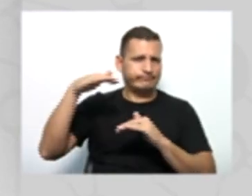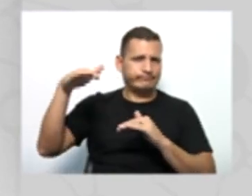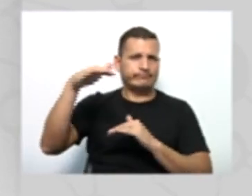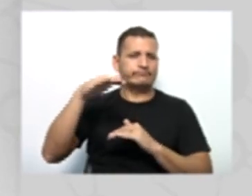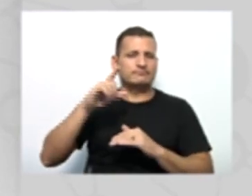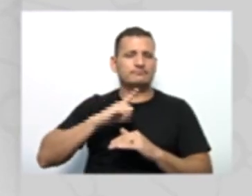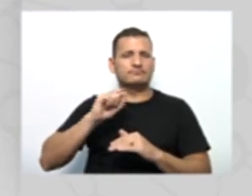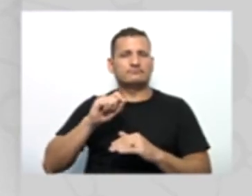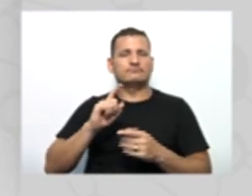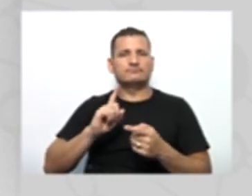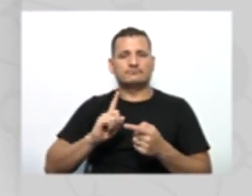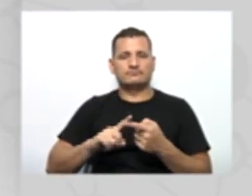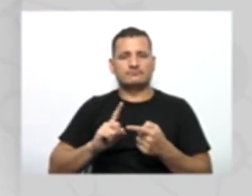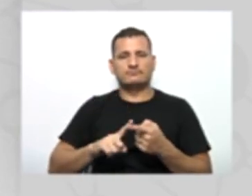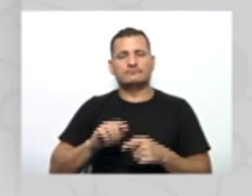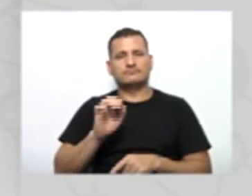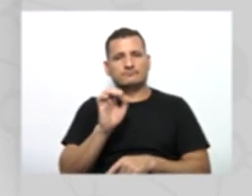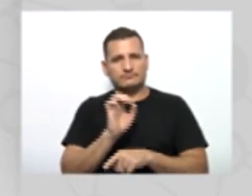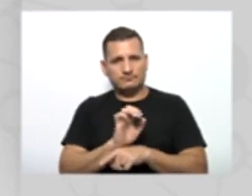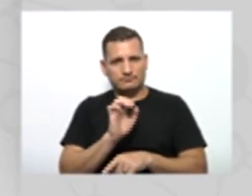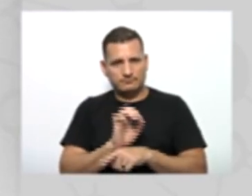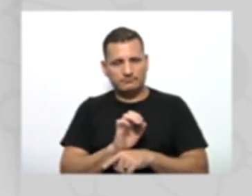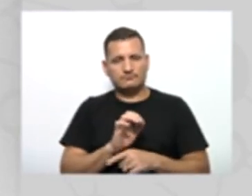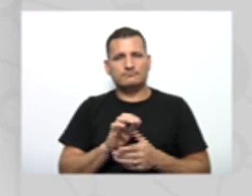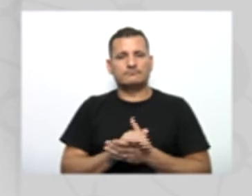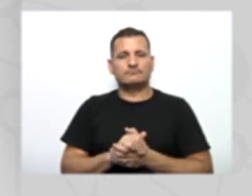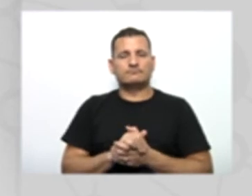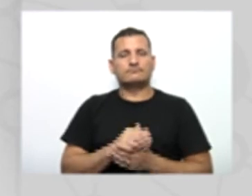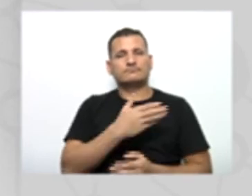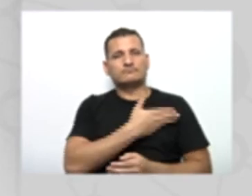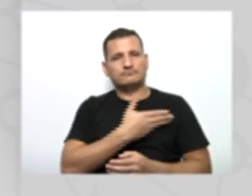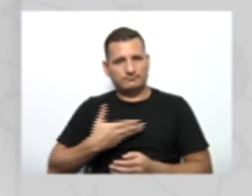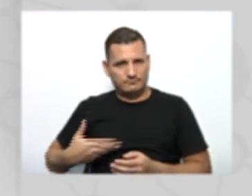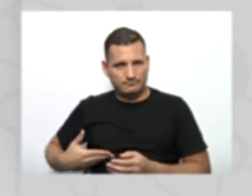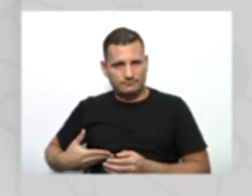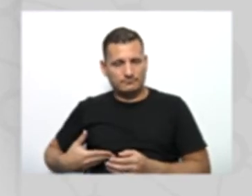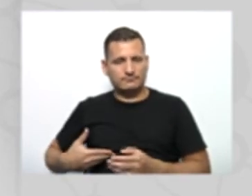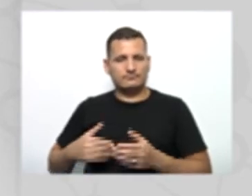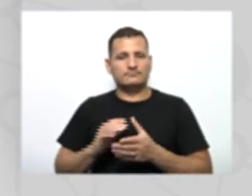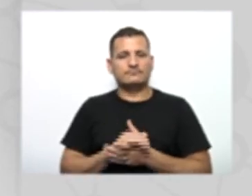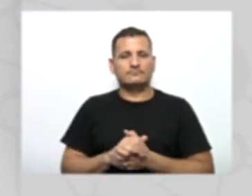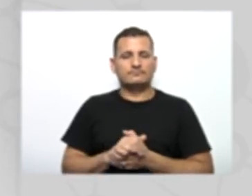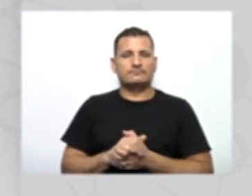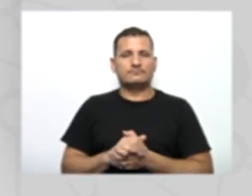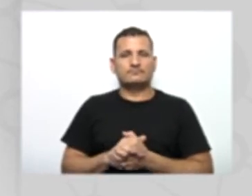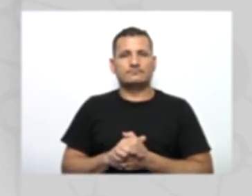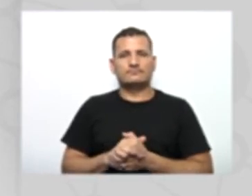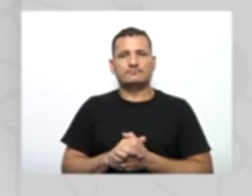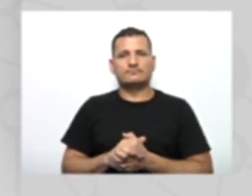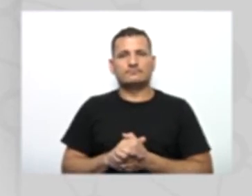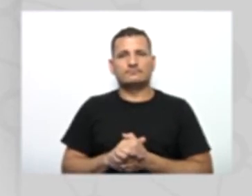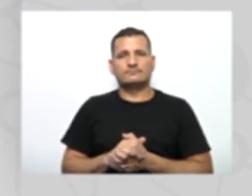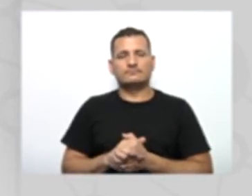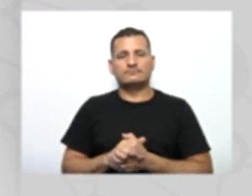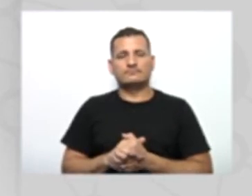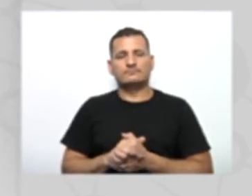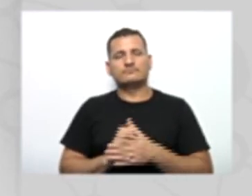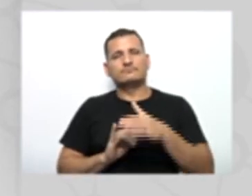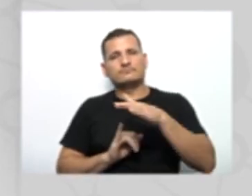eu posso participar das decisões políticas e sugerir, né, ao prefeito, sugerir à Câmara